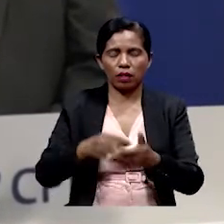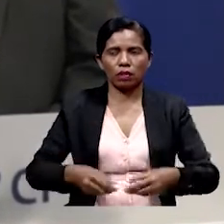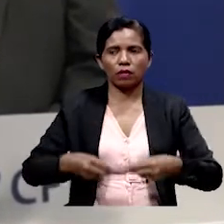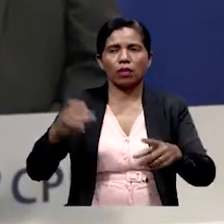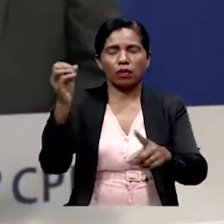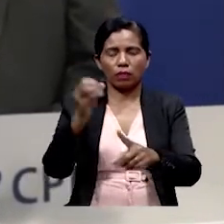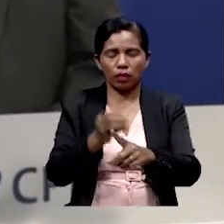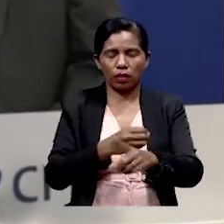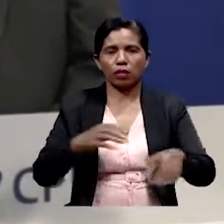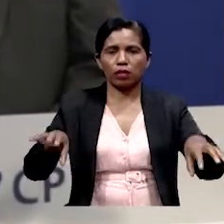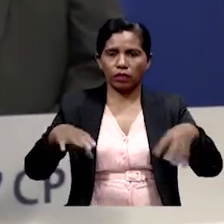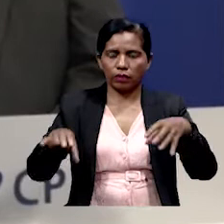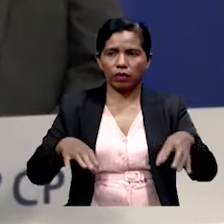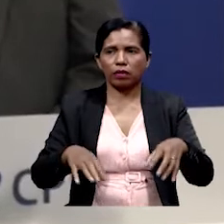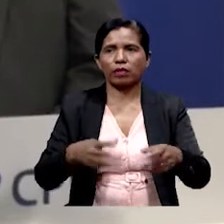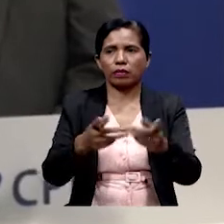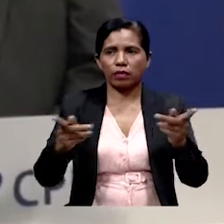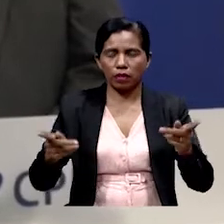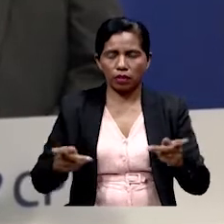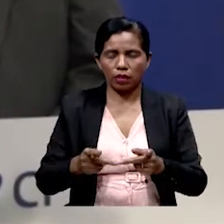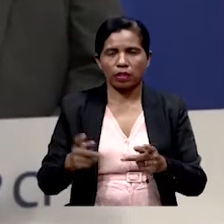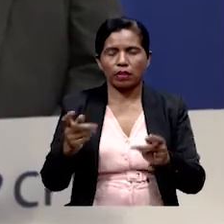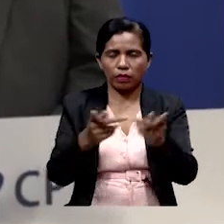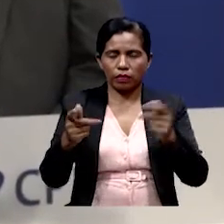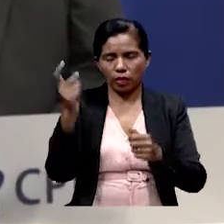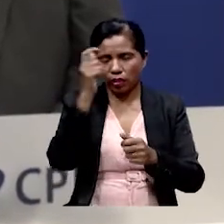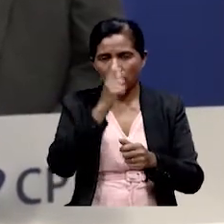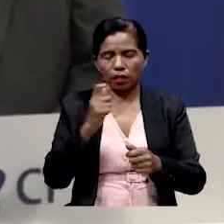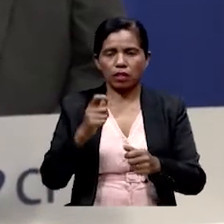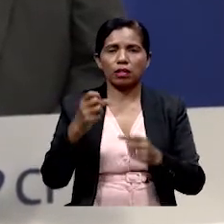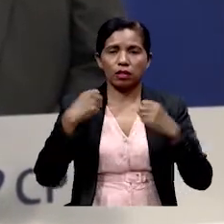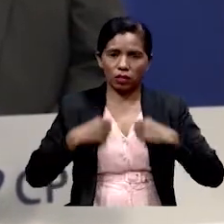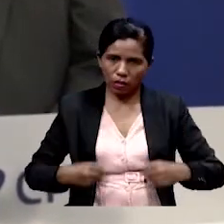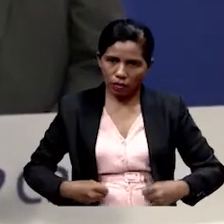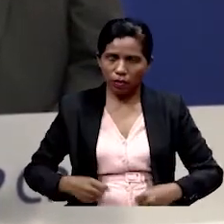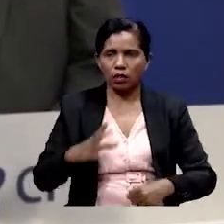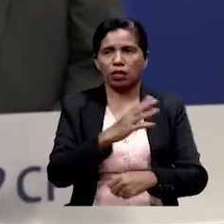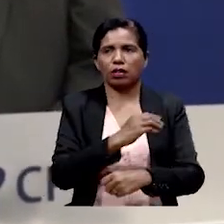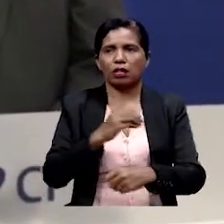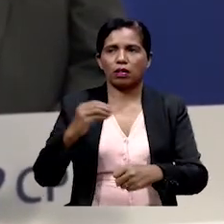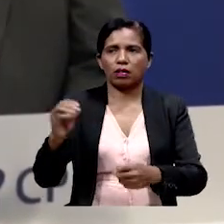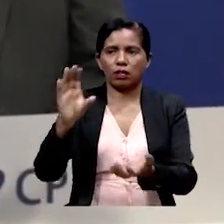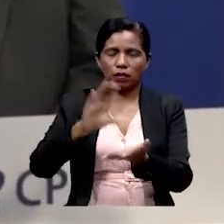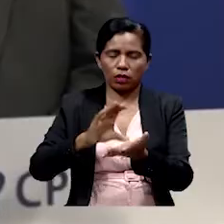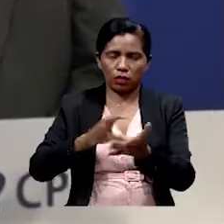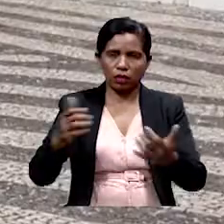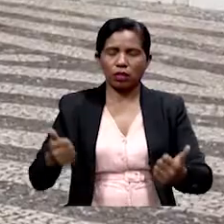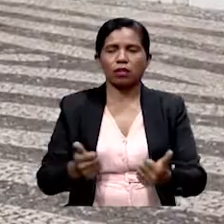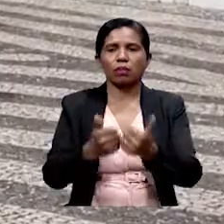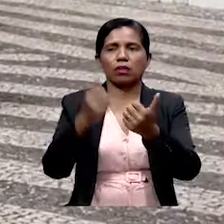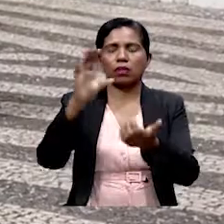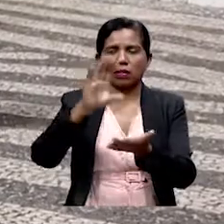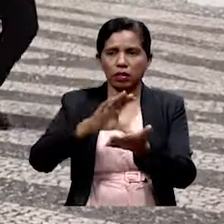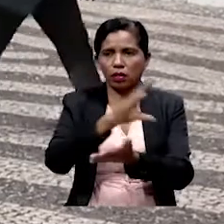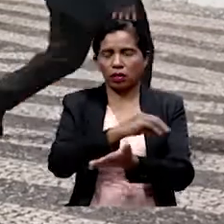nas diversas áreas como o turismo, a saúde, a educação, o desporto, a ciência e a